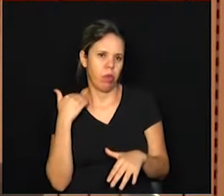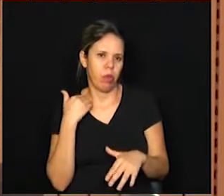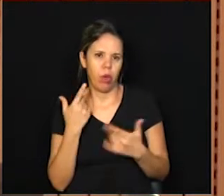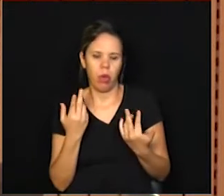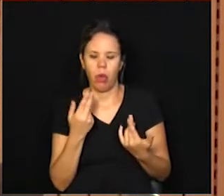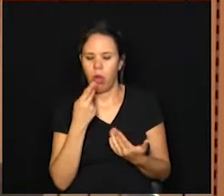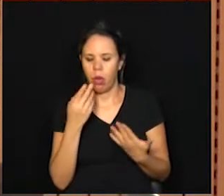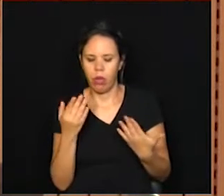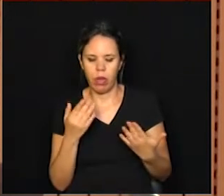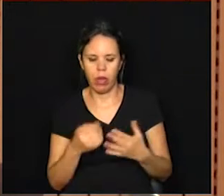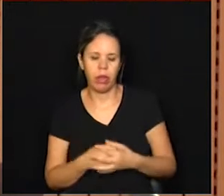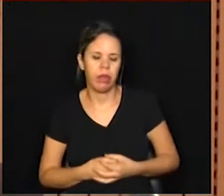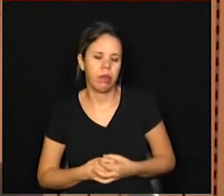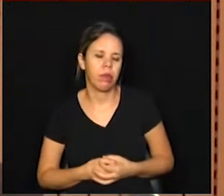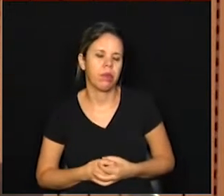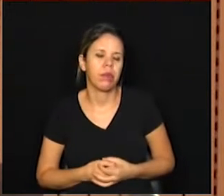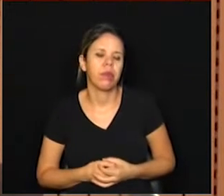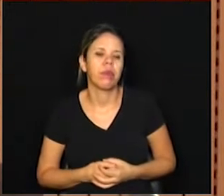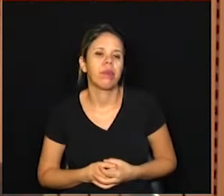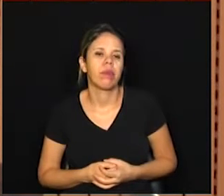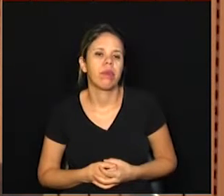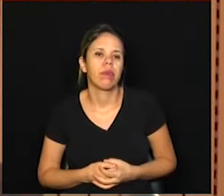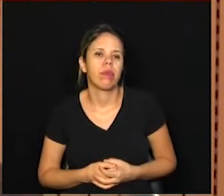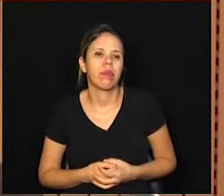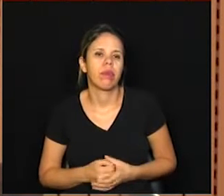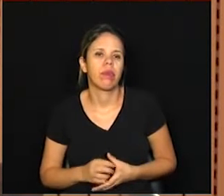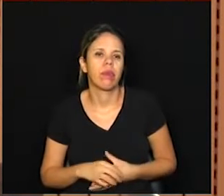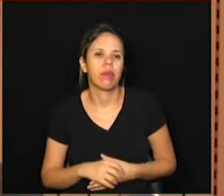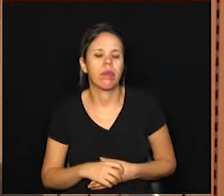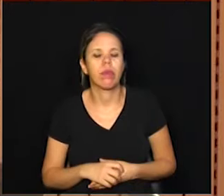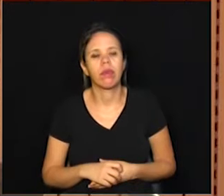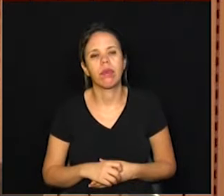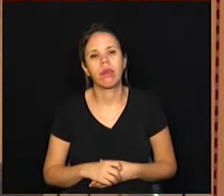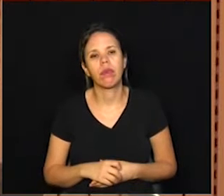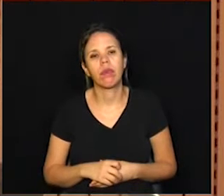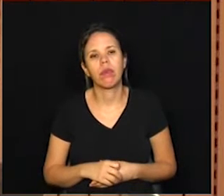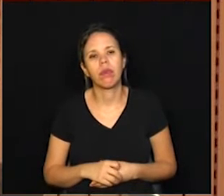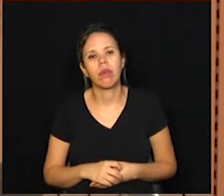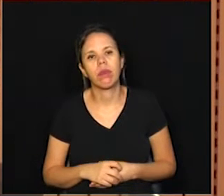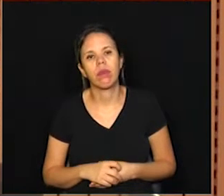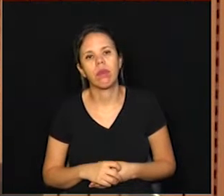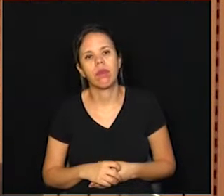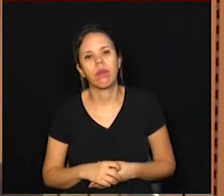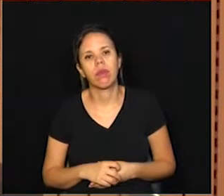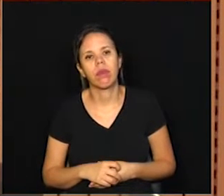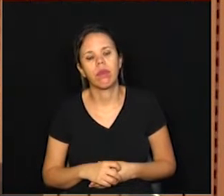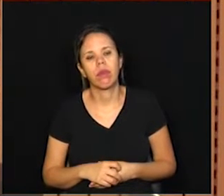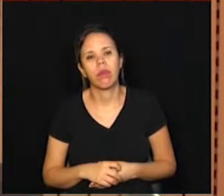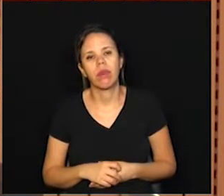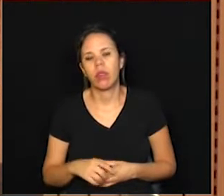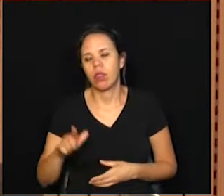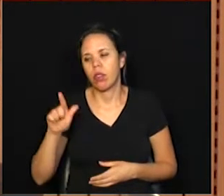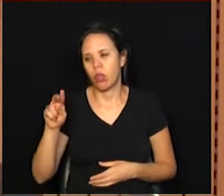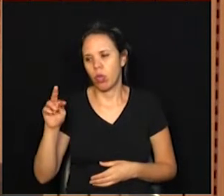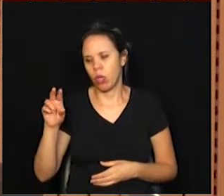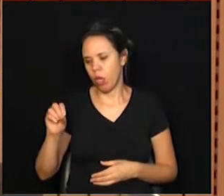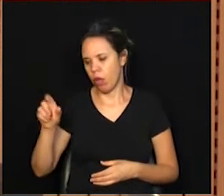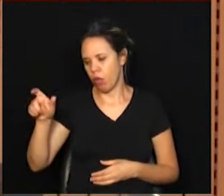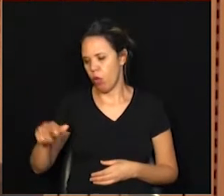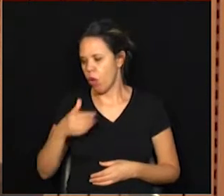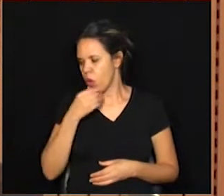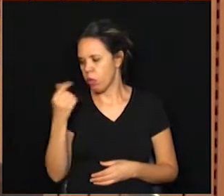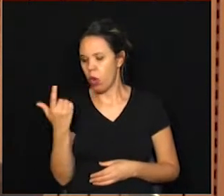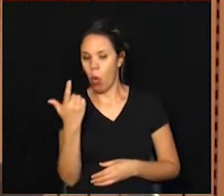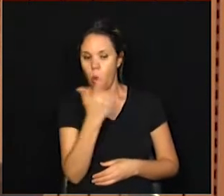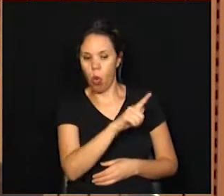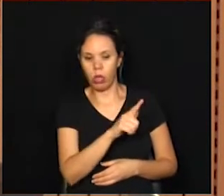ilustrei. Não satisfeito com isso, aí não mais o Gustavo Loyola, mas outro